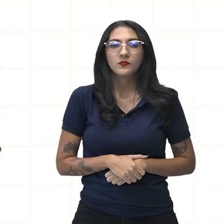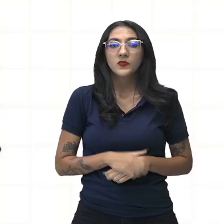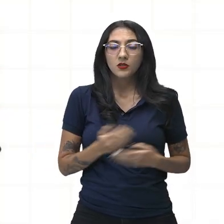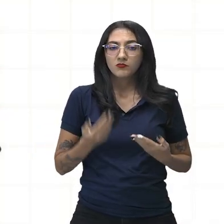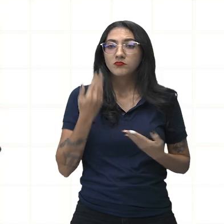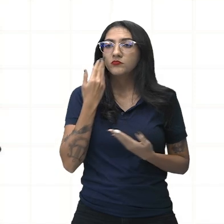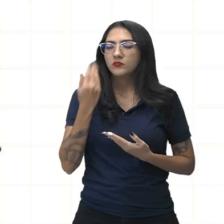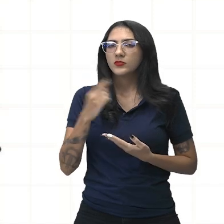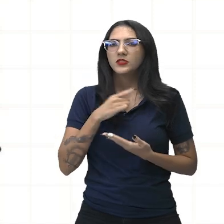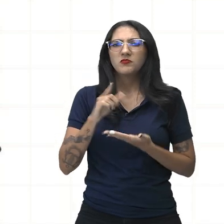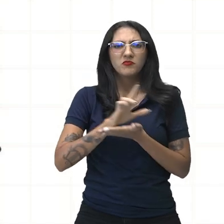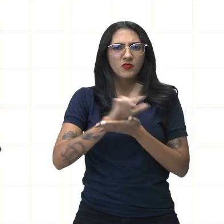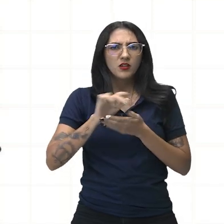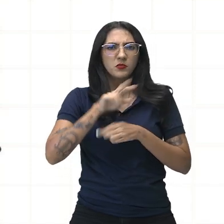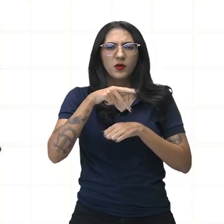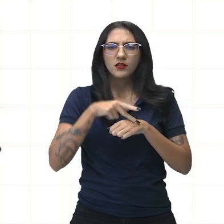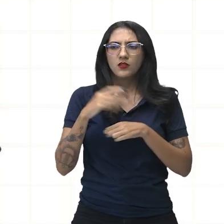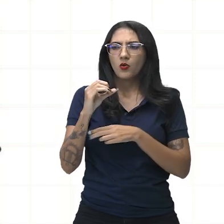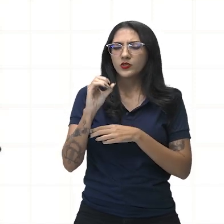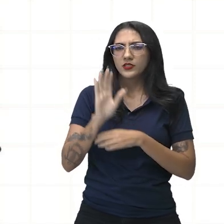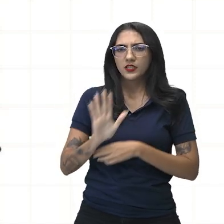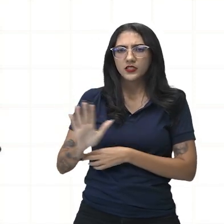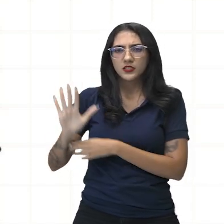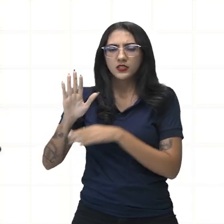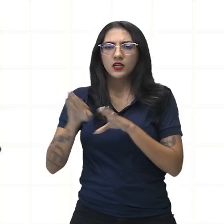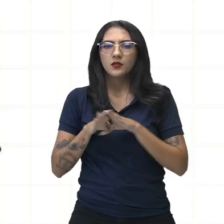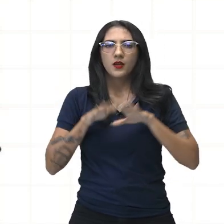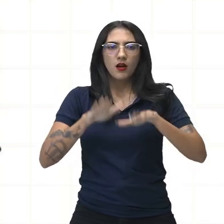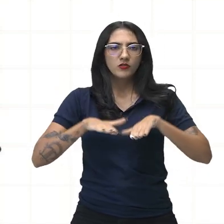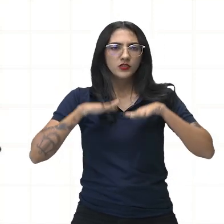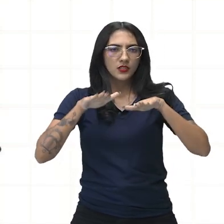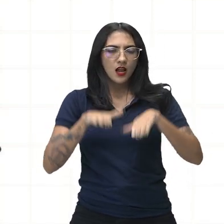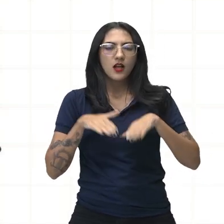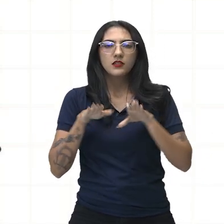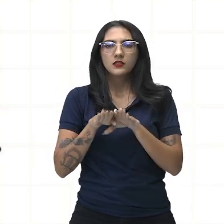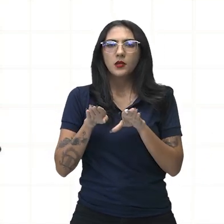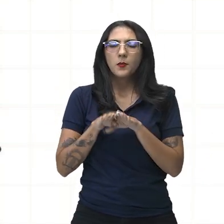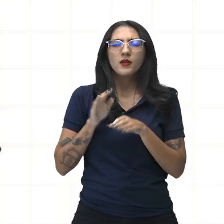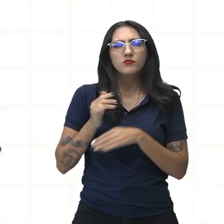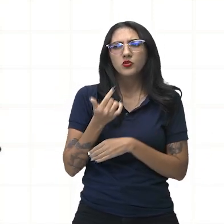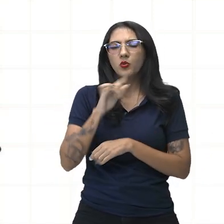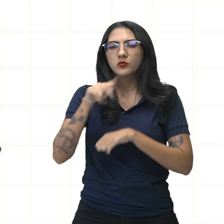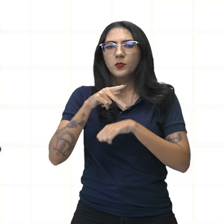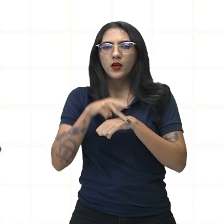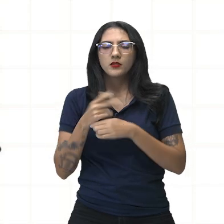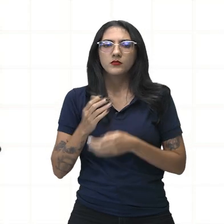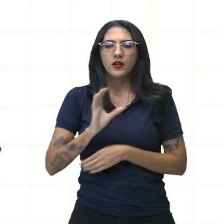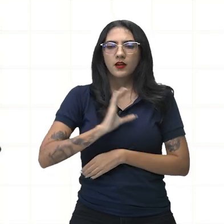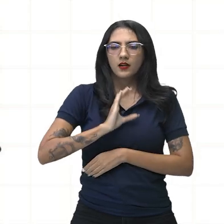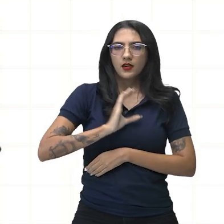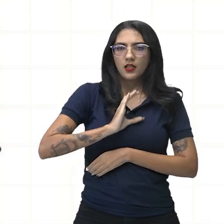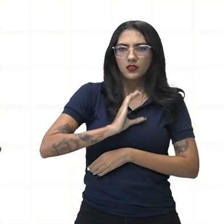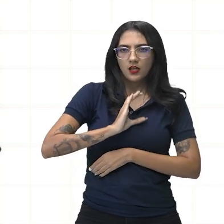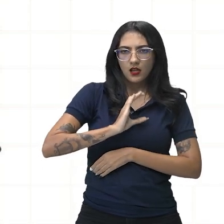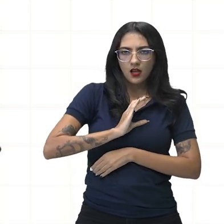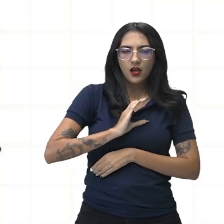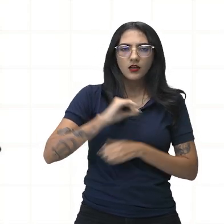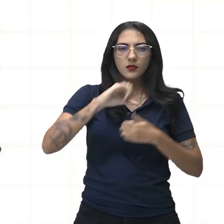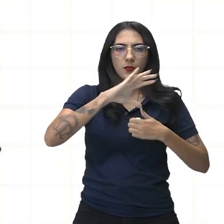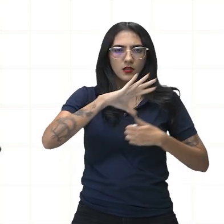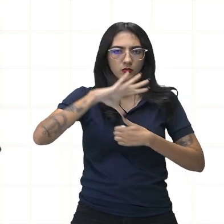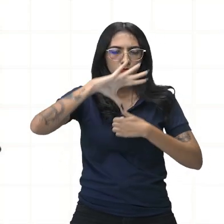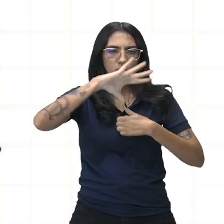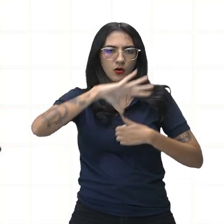diverso, que envolve países da Oceania, como a Austrália, por exemplo, e países de outros continentes, como o Canadá, na América do